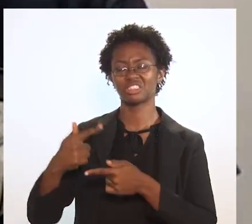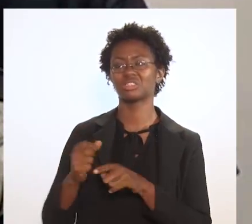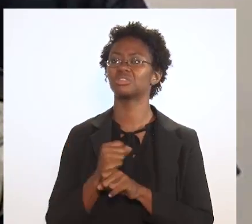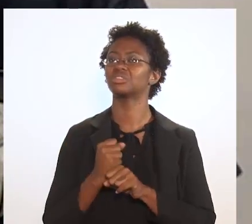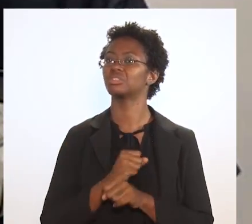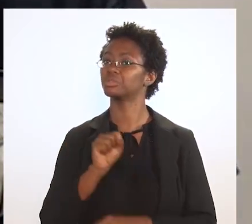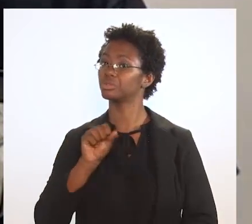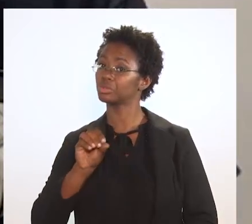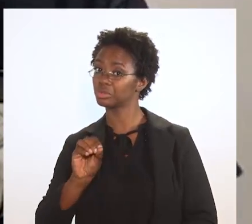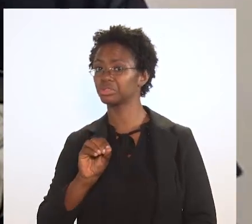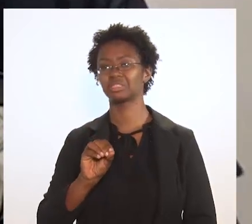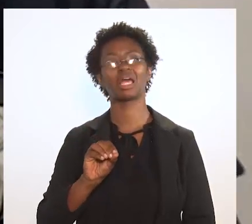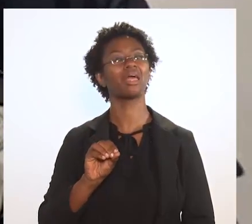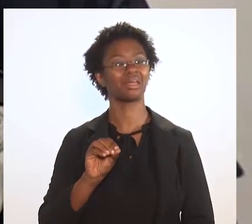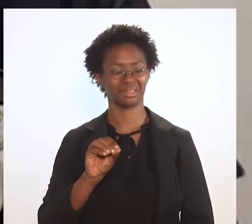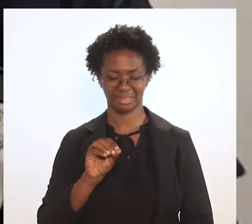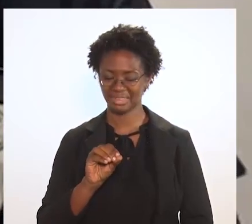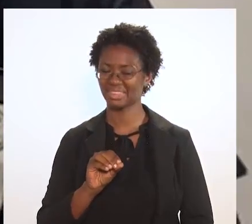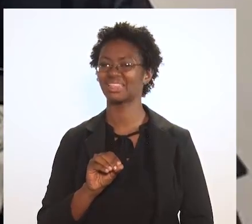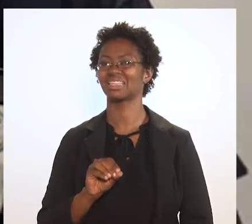nossa época, a geração 80,